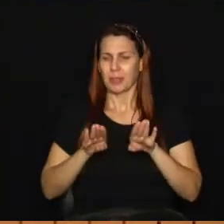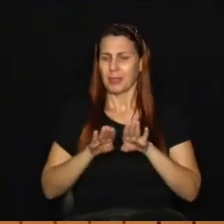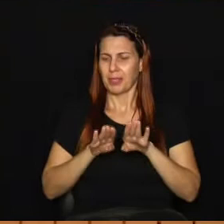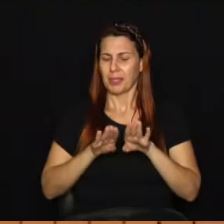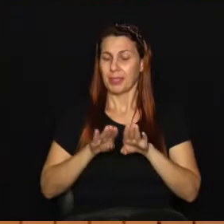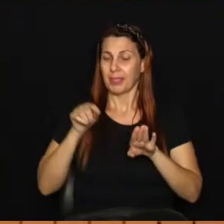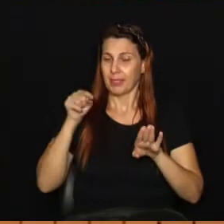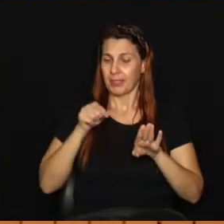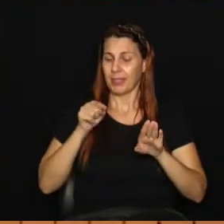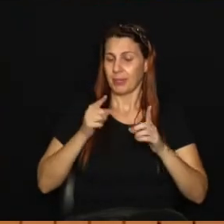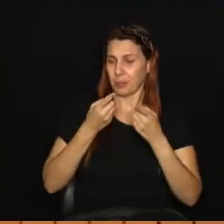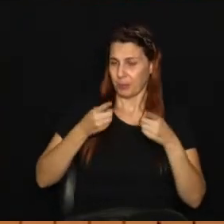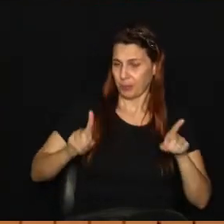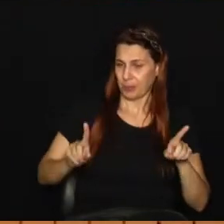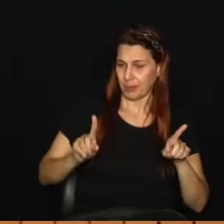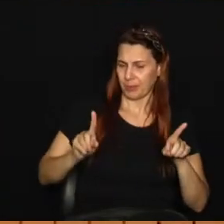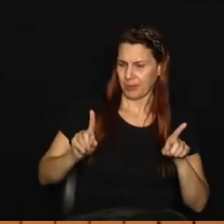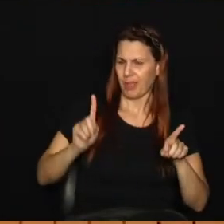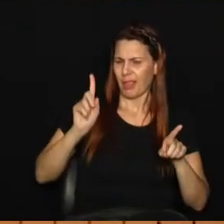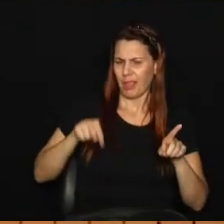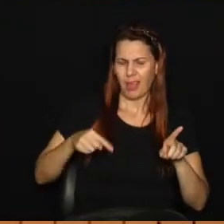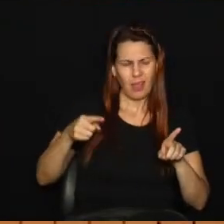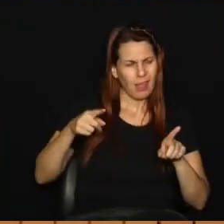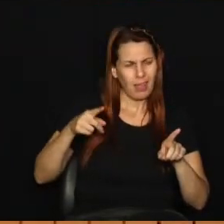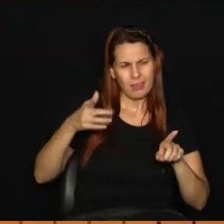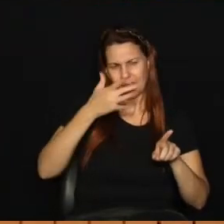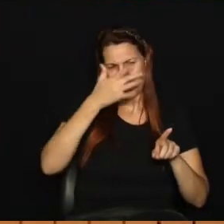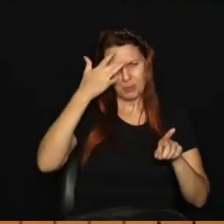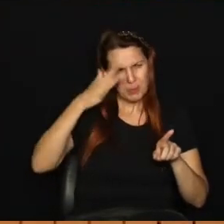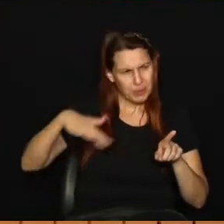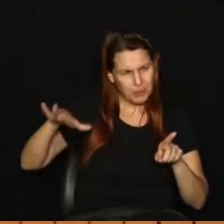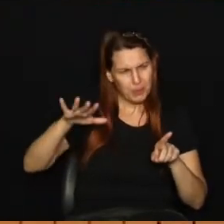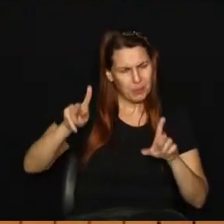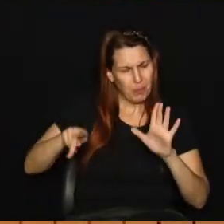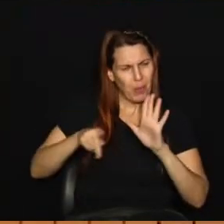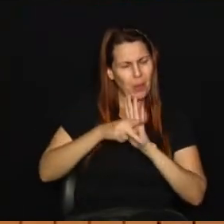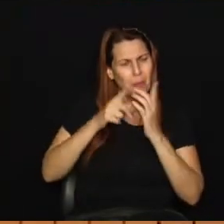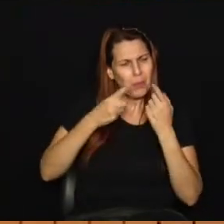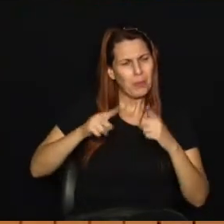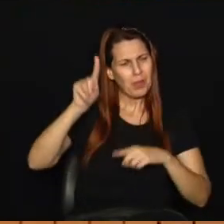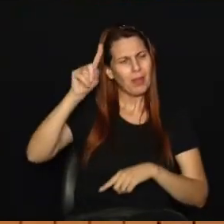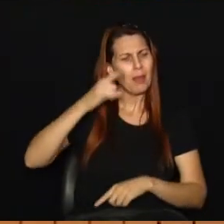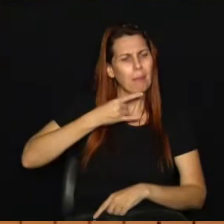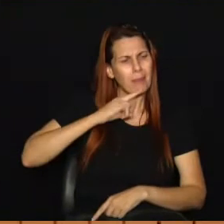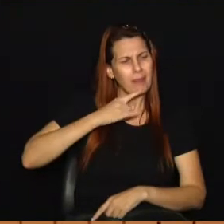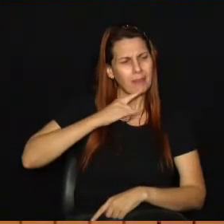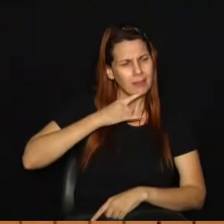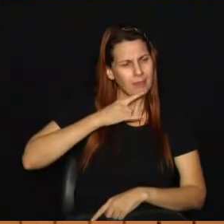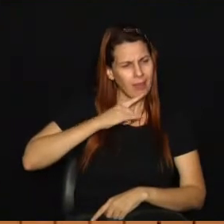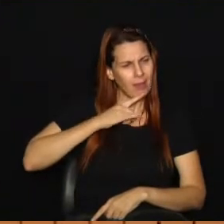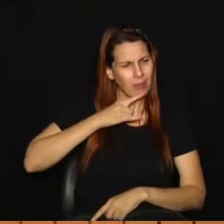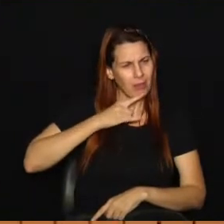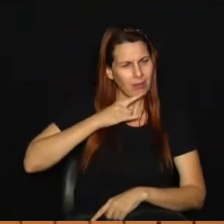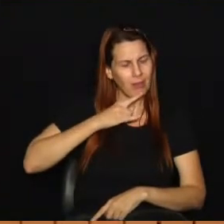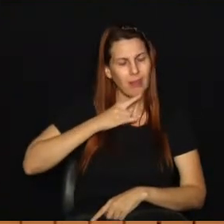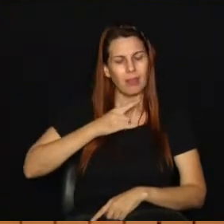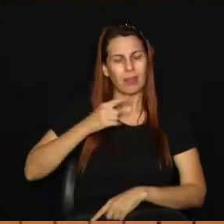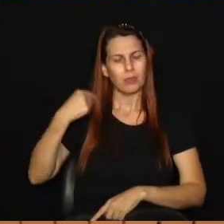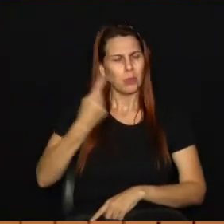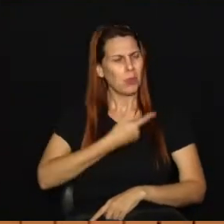uma música tão popular que se tornou o hino de Piracicaba, e que todos nós sabemos cantar, todos nós